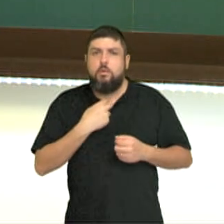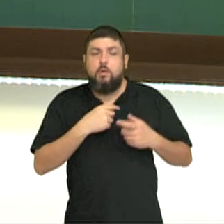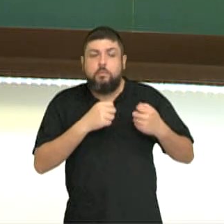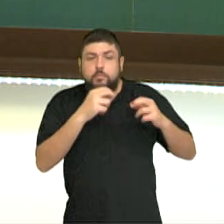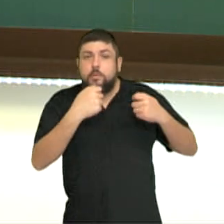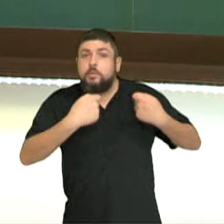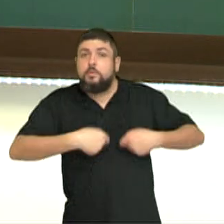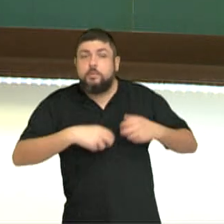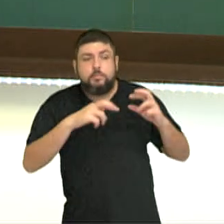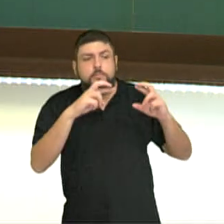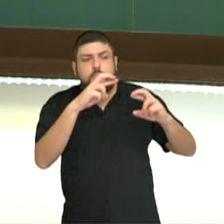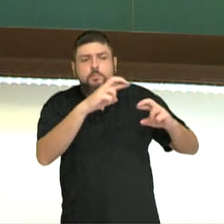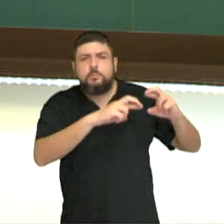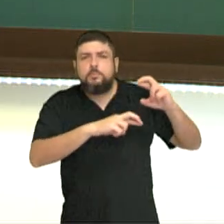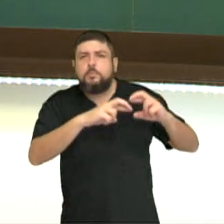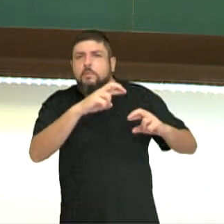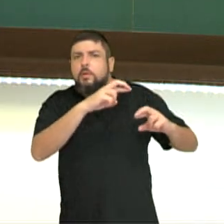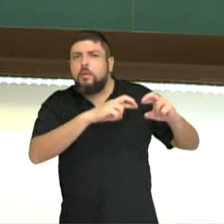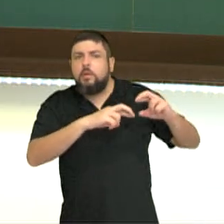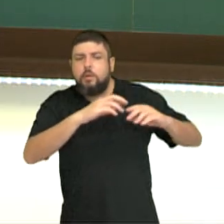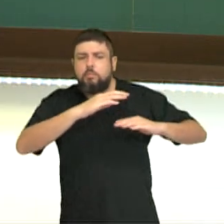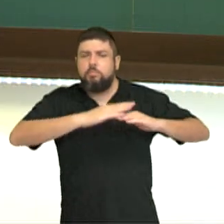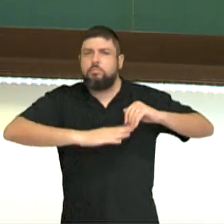tecnicamente, vamos dizer assim.